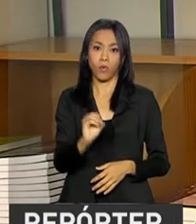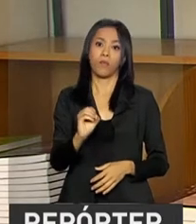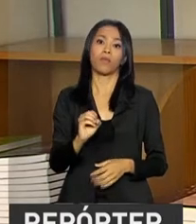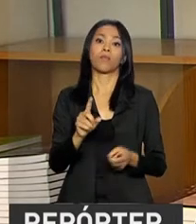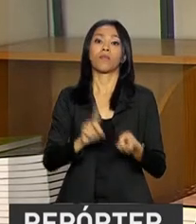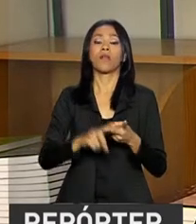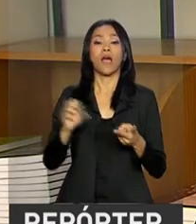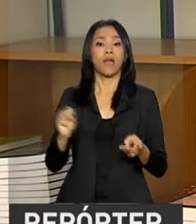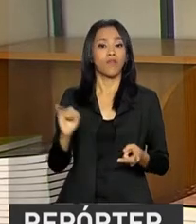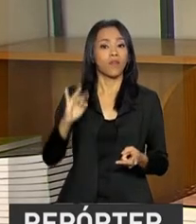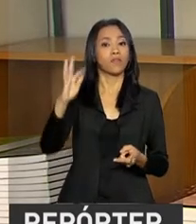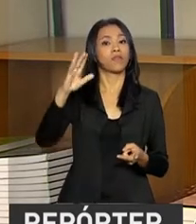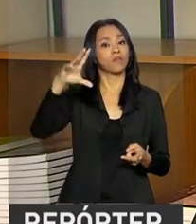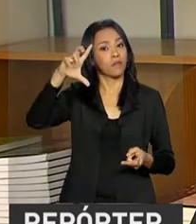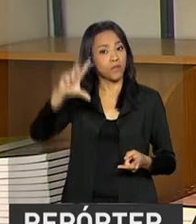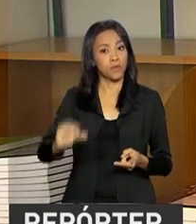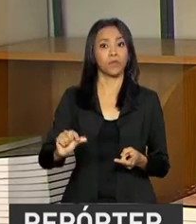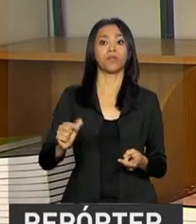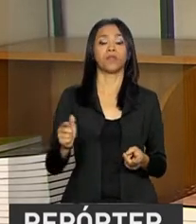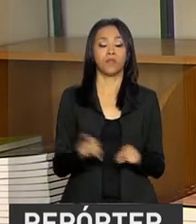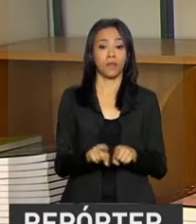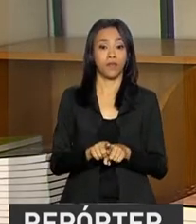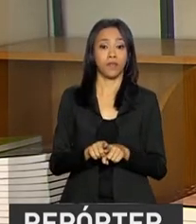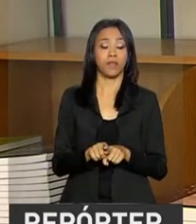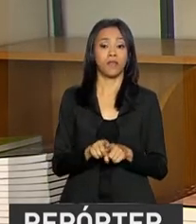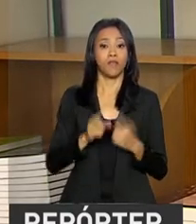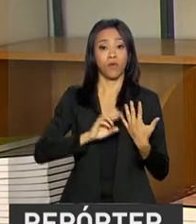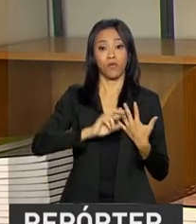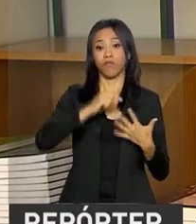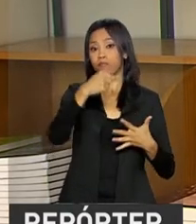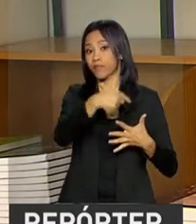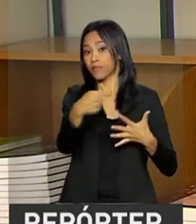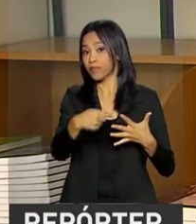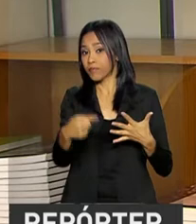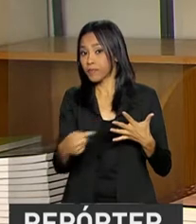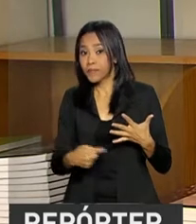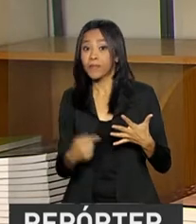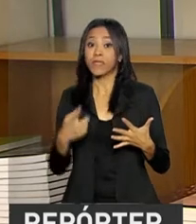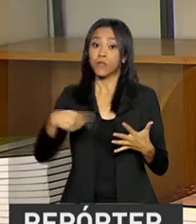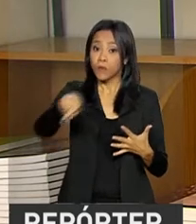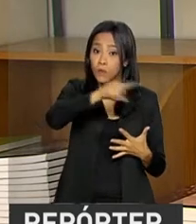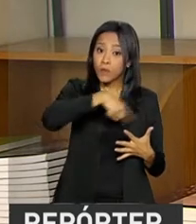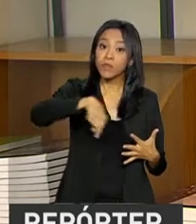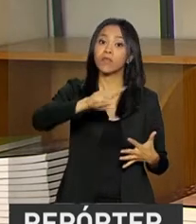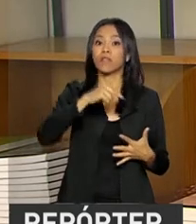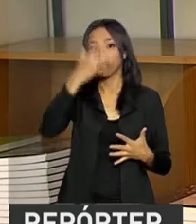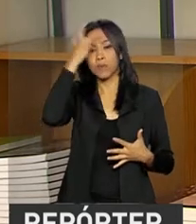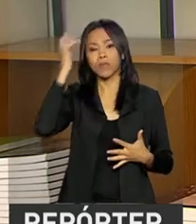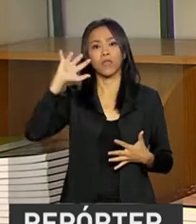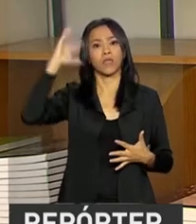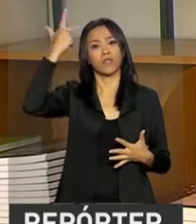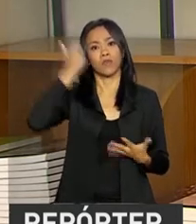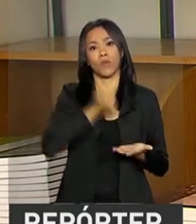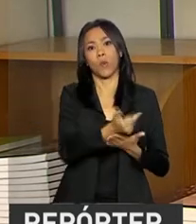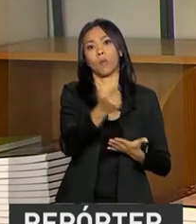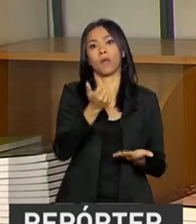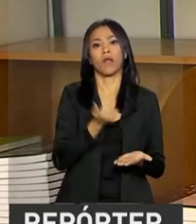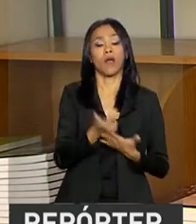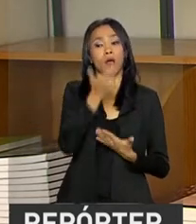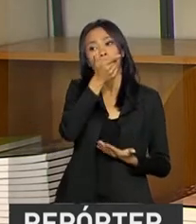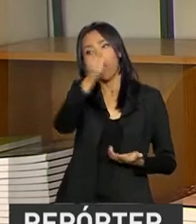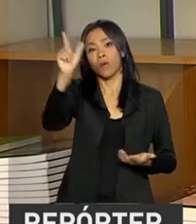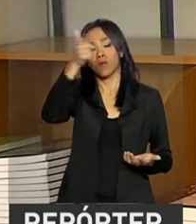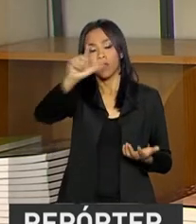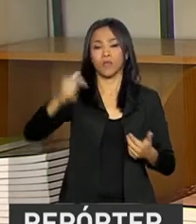é de 1.000 muito isso é viabilizou que as pessoas passassem a compra também outros bens e